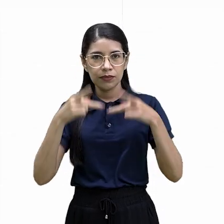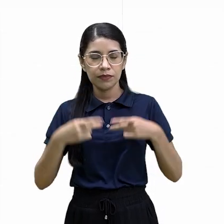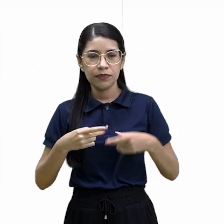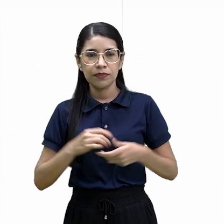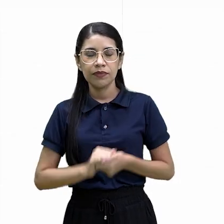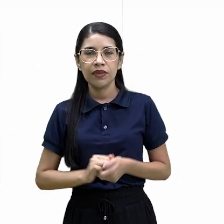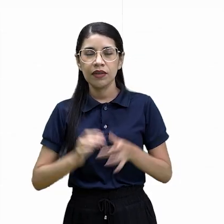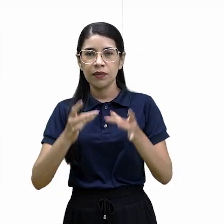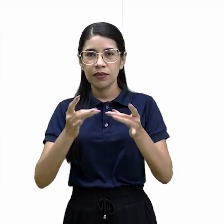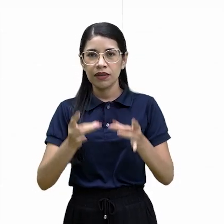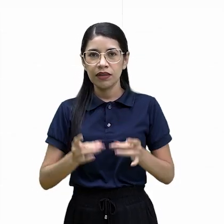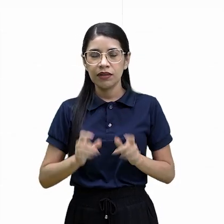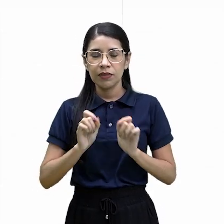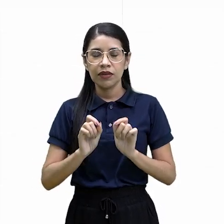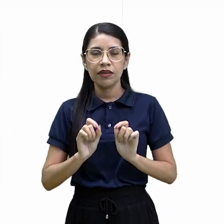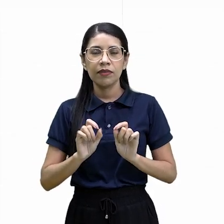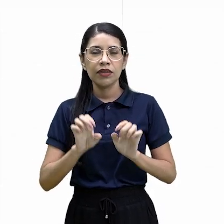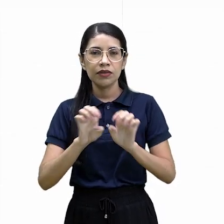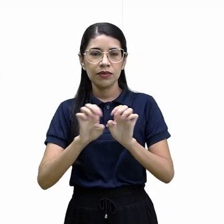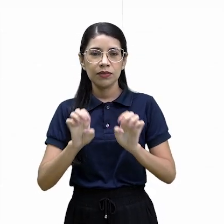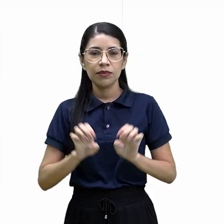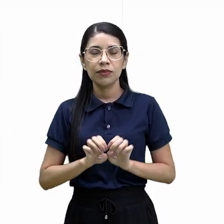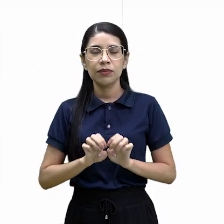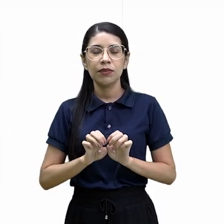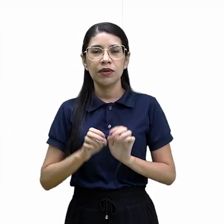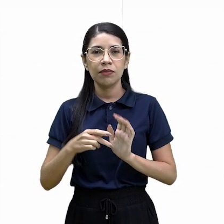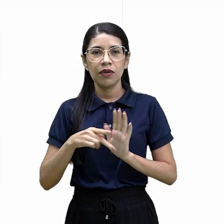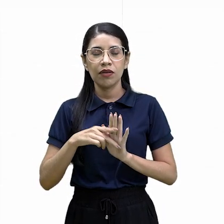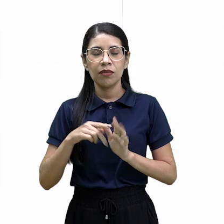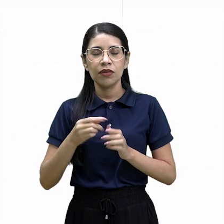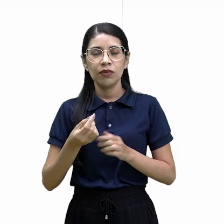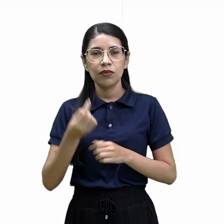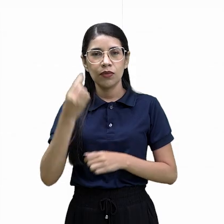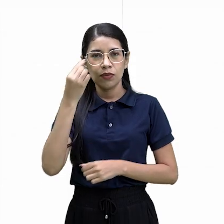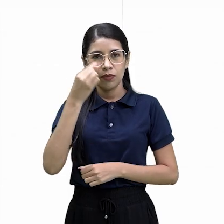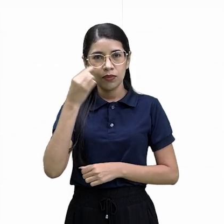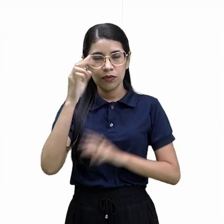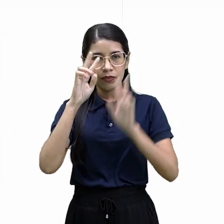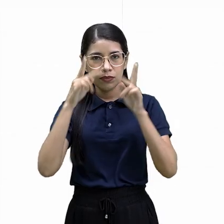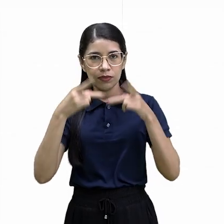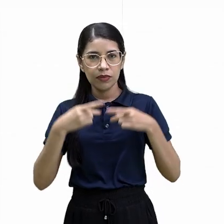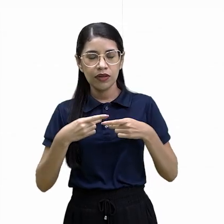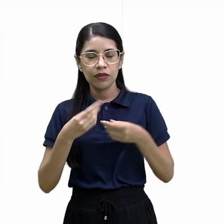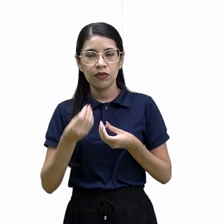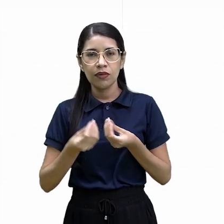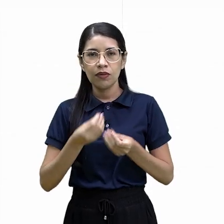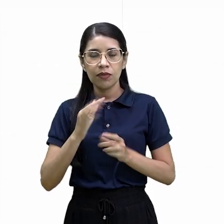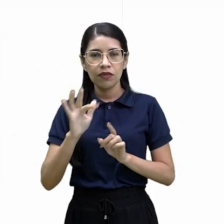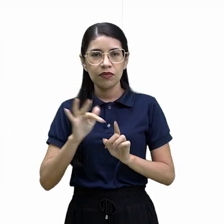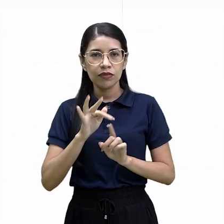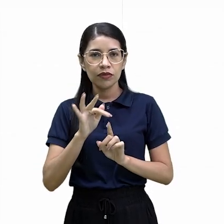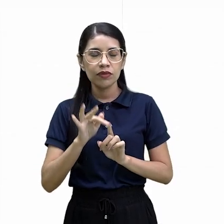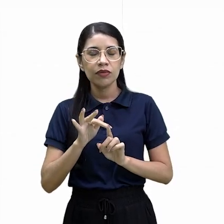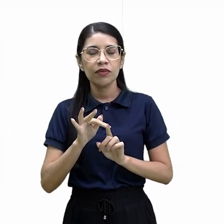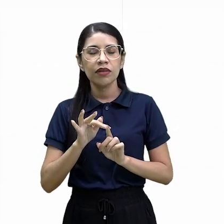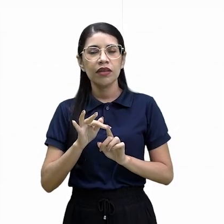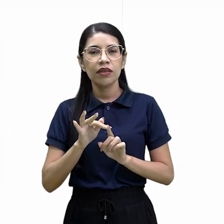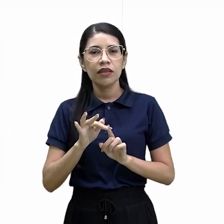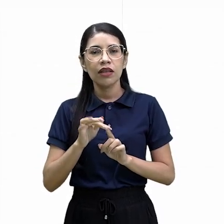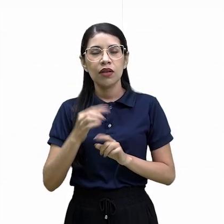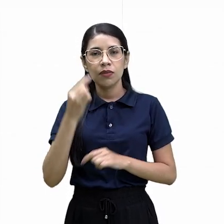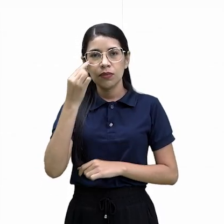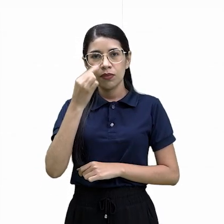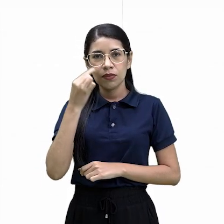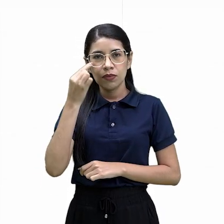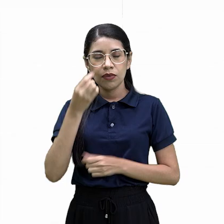humano. Detalhamento, anatomia óptica do olho humano, funcionamento do